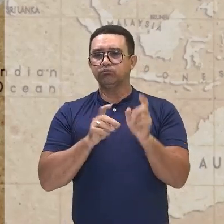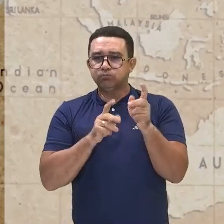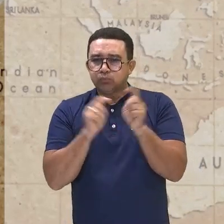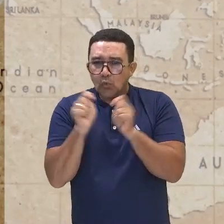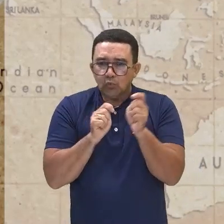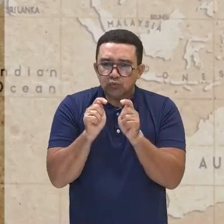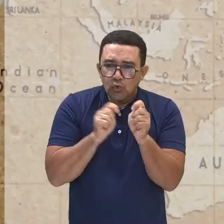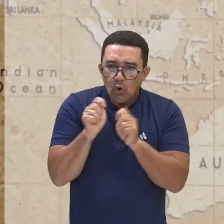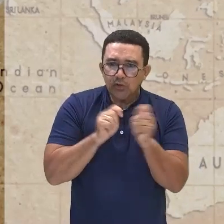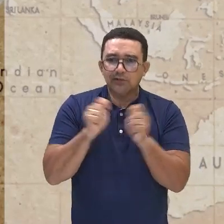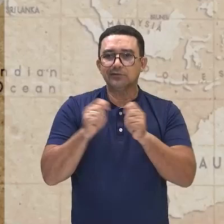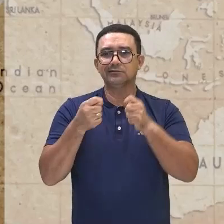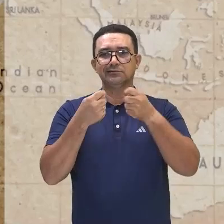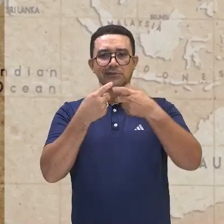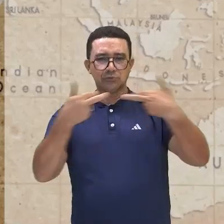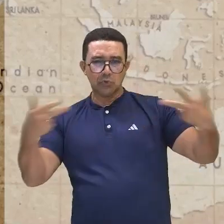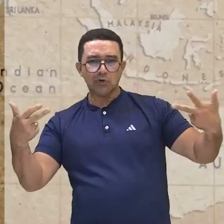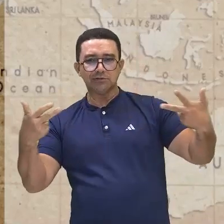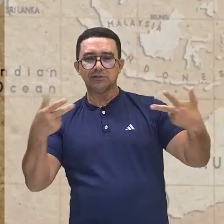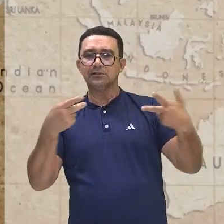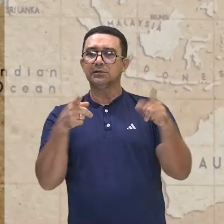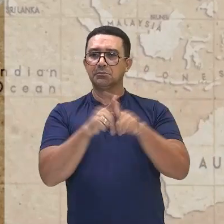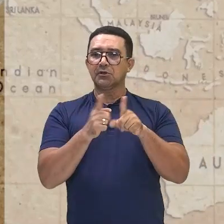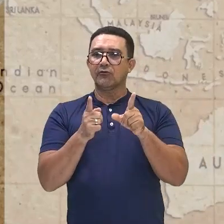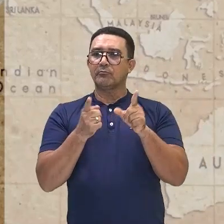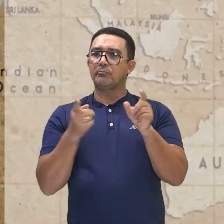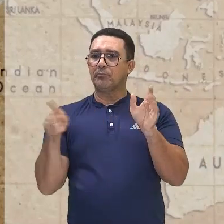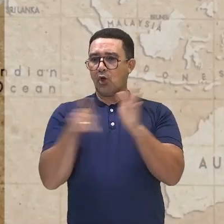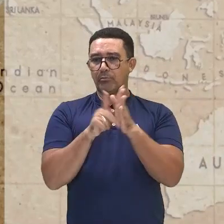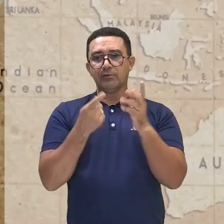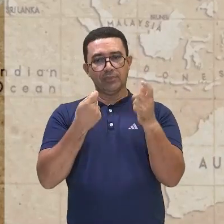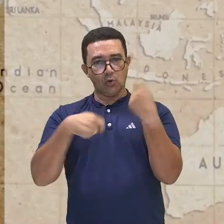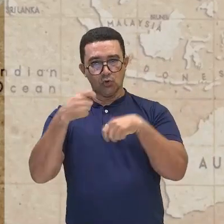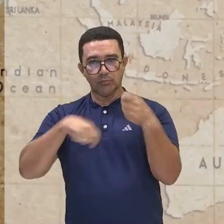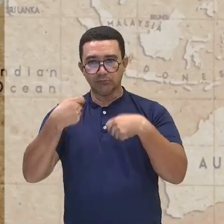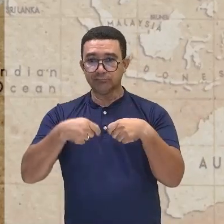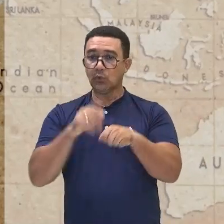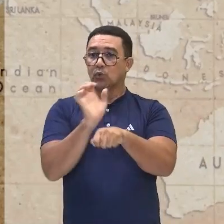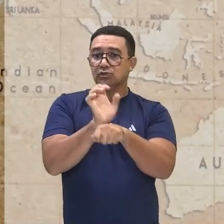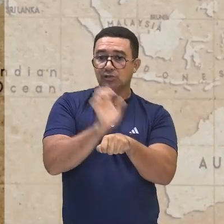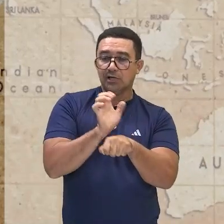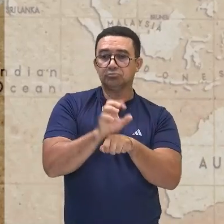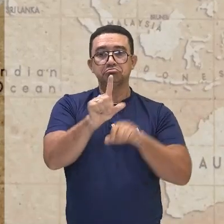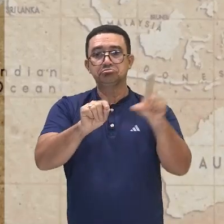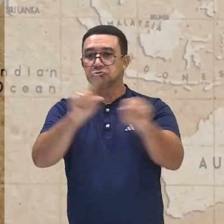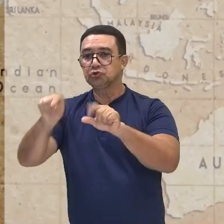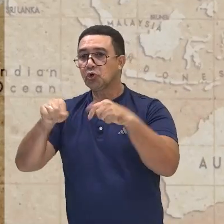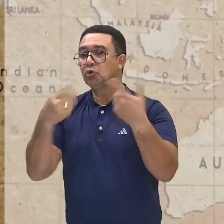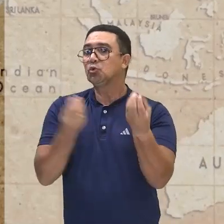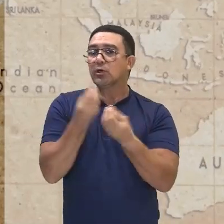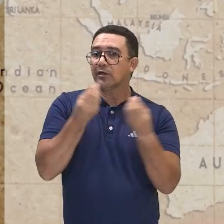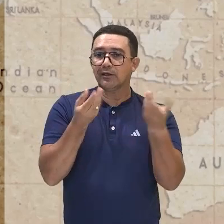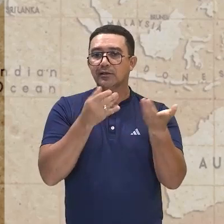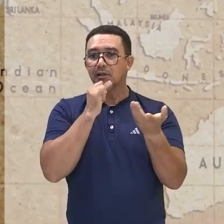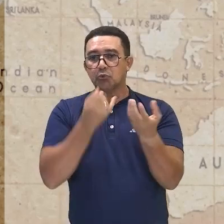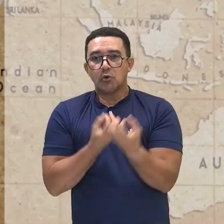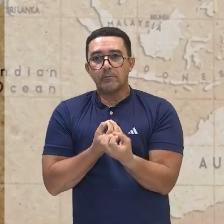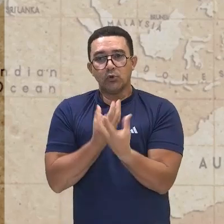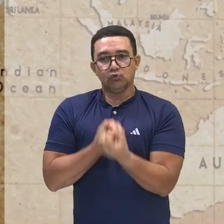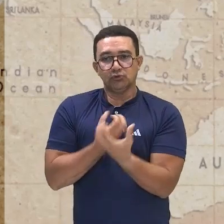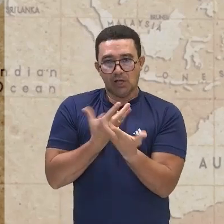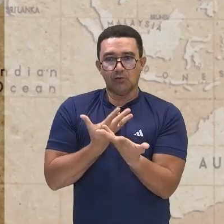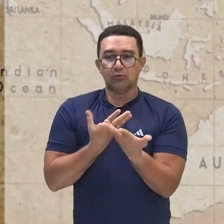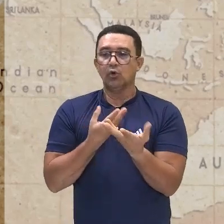própria economia voltadas para a mão do Estado. É o Estado que define os produtos que serão produzidos, como será